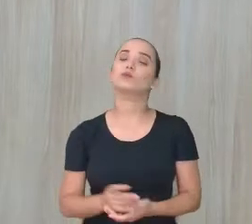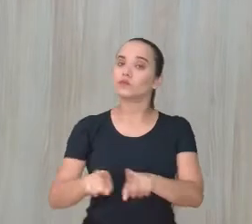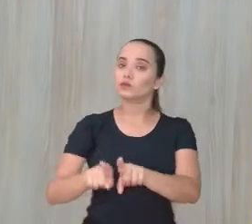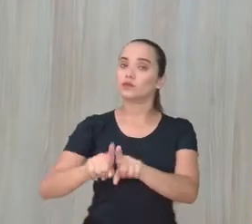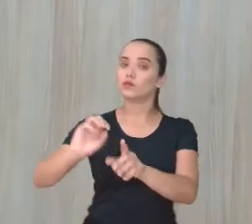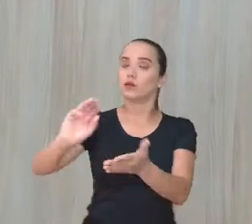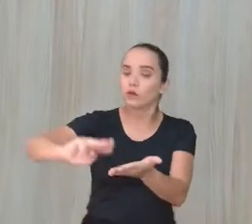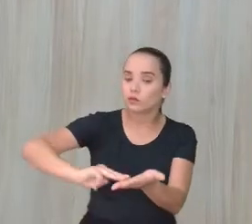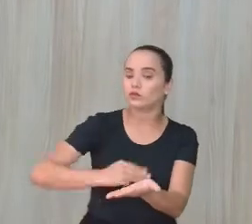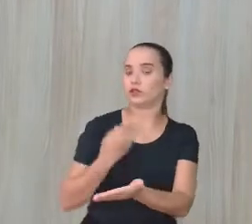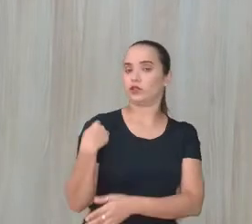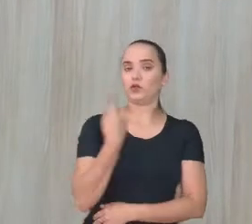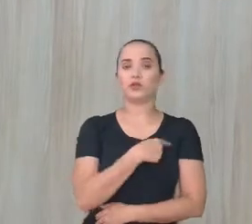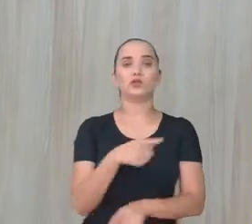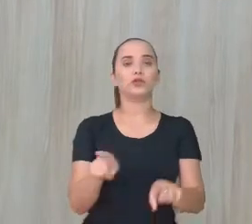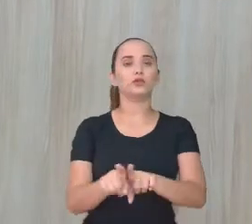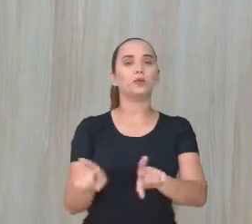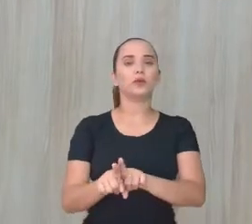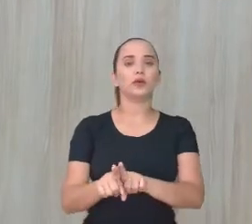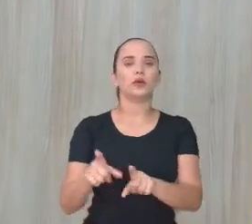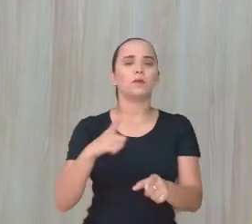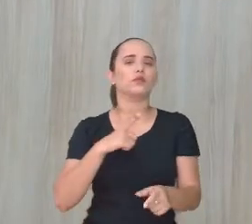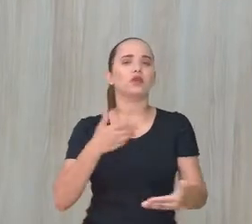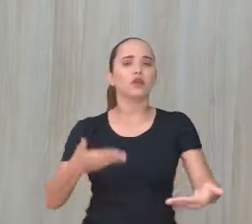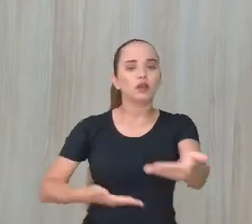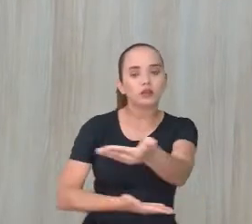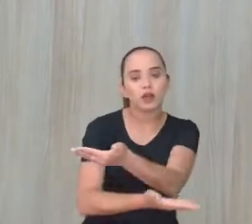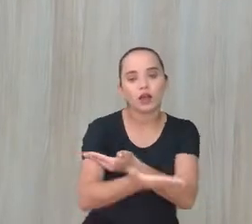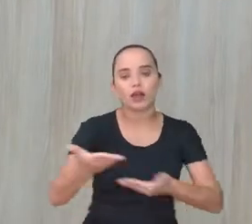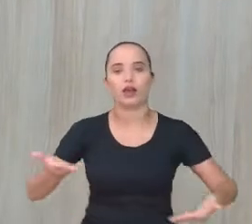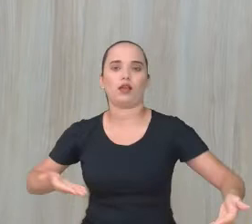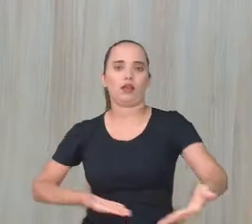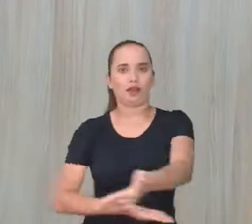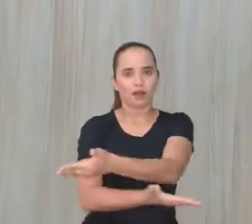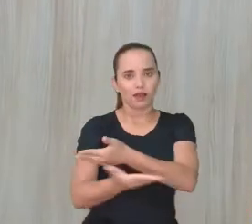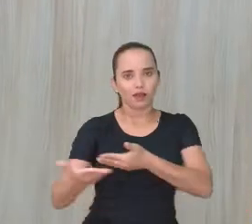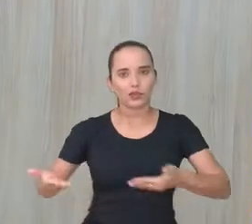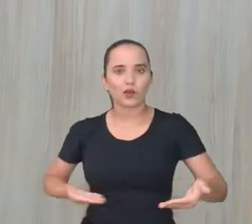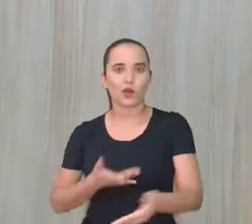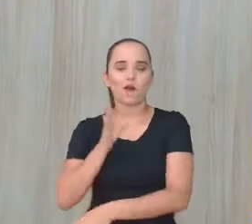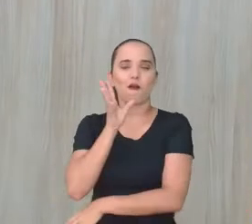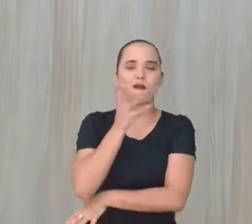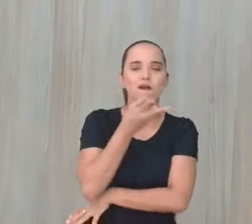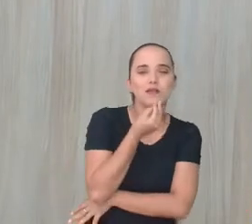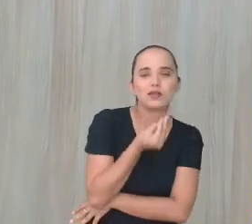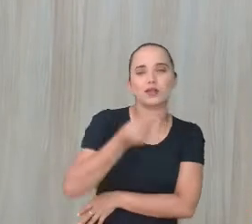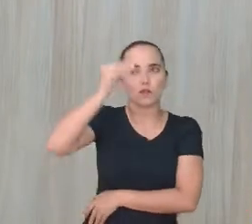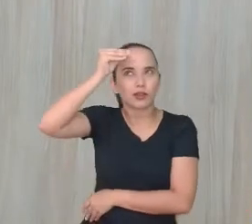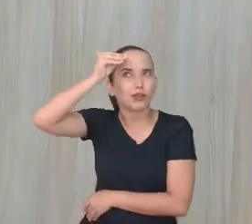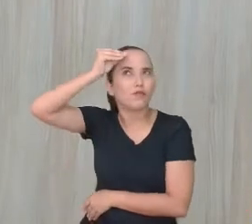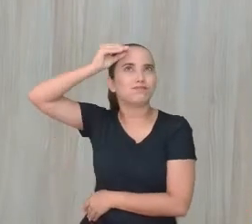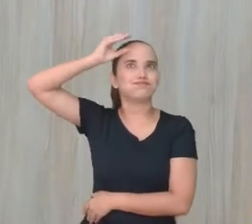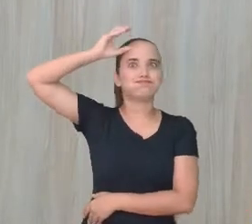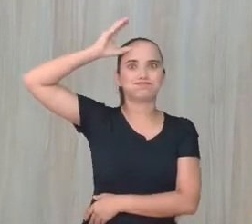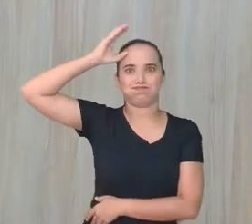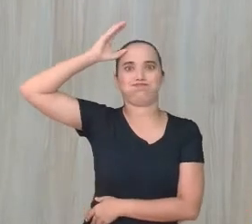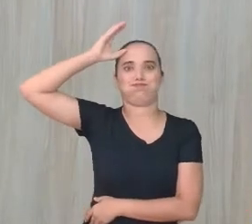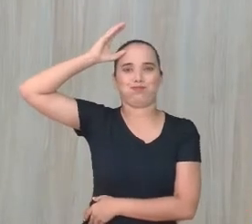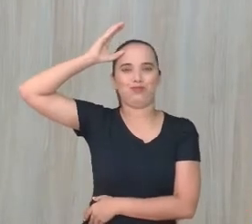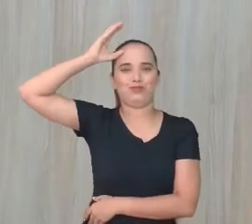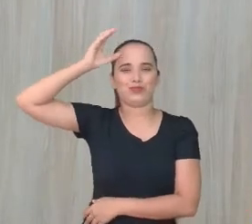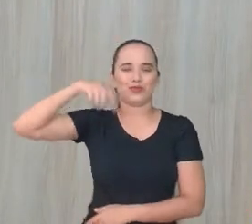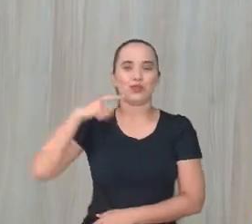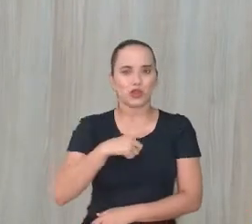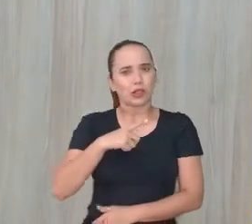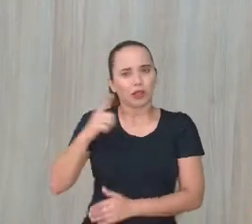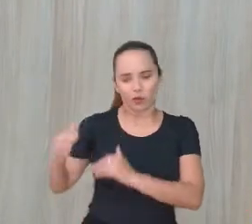para irmos trocando essa energia, esses conhecimentos em busca do nosso